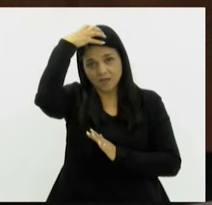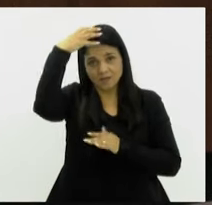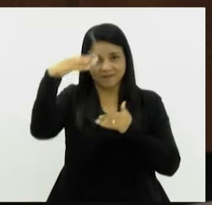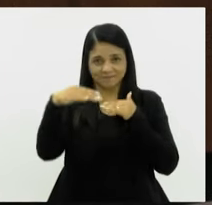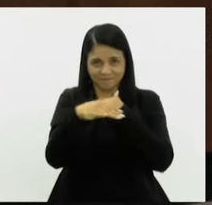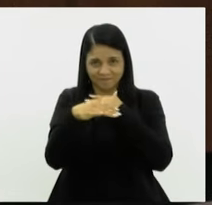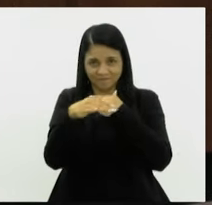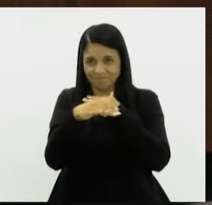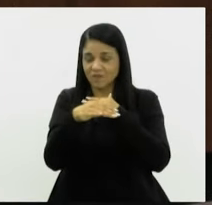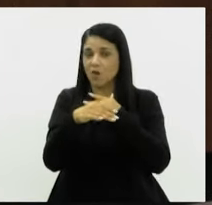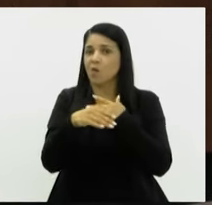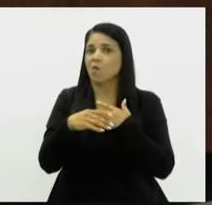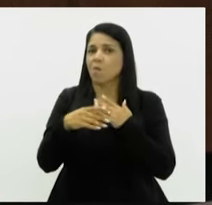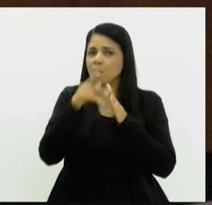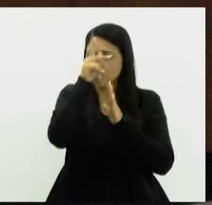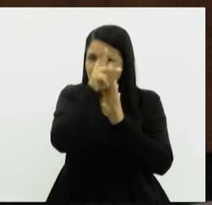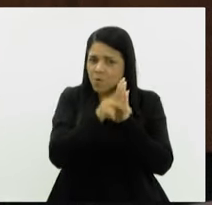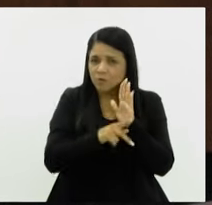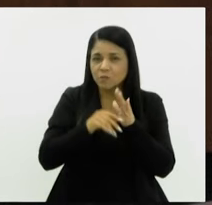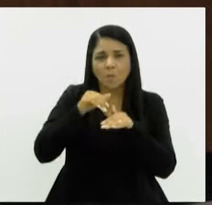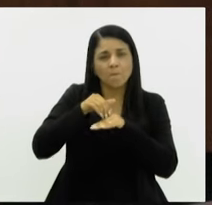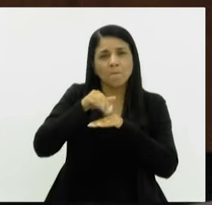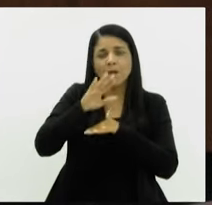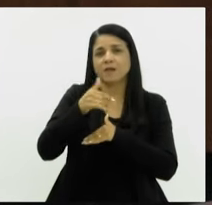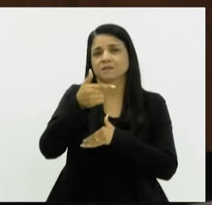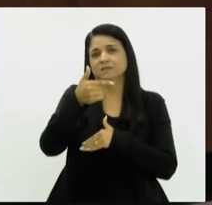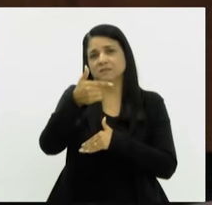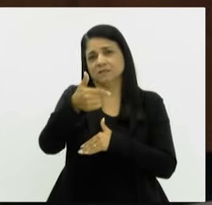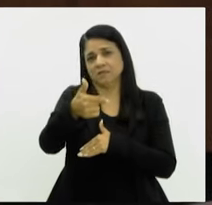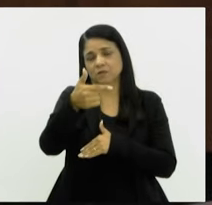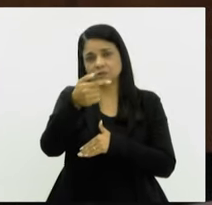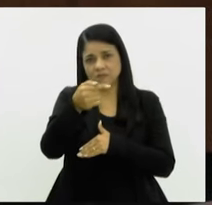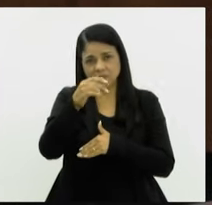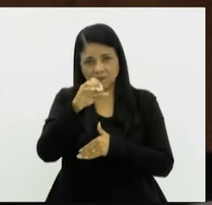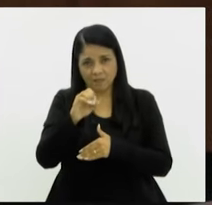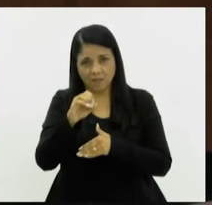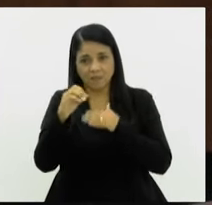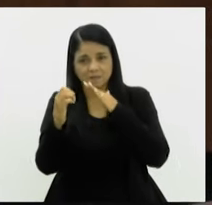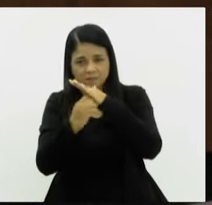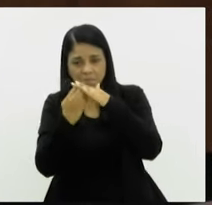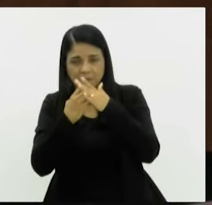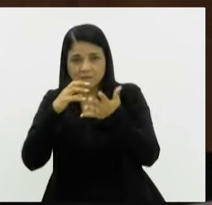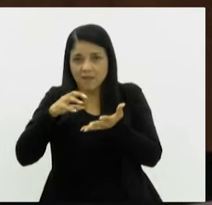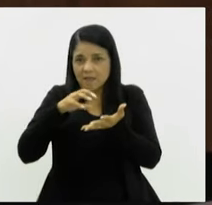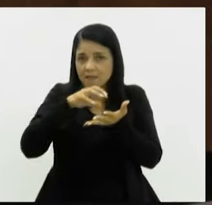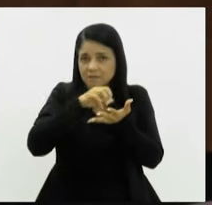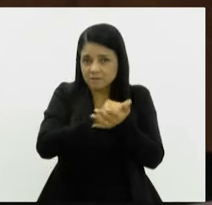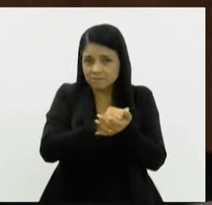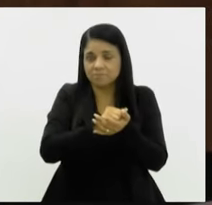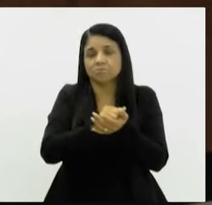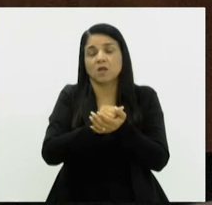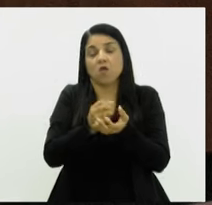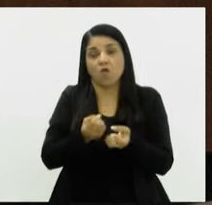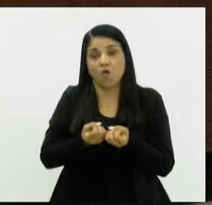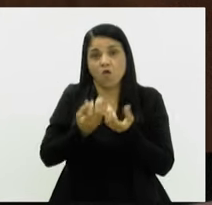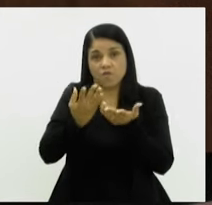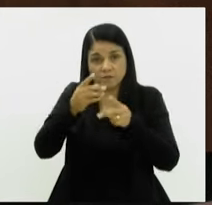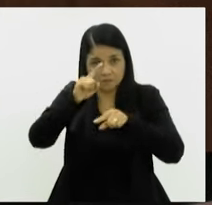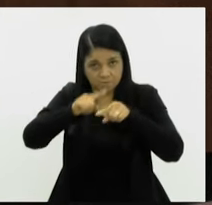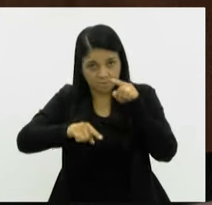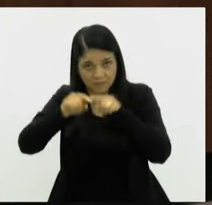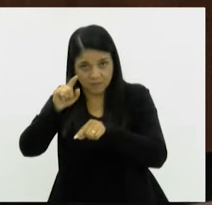exitoso. Hoje, são mais de 170 empresas que são cadastradas para esse fornecimento.